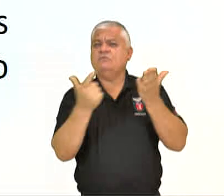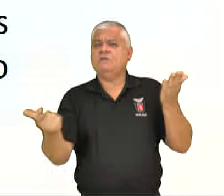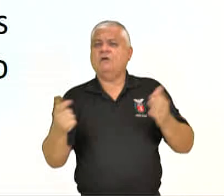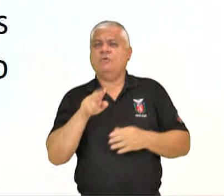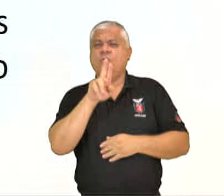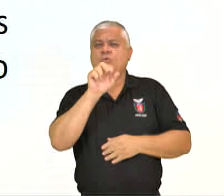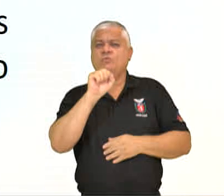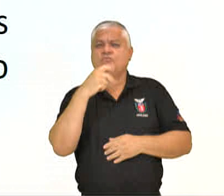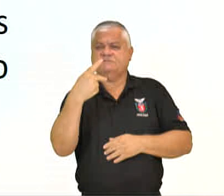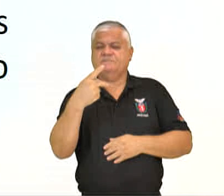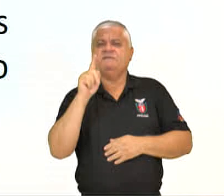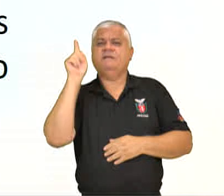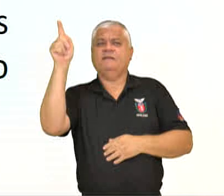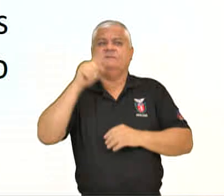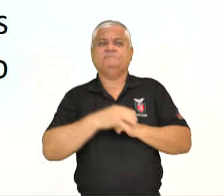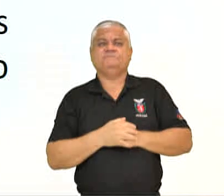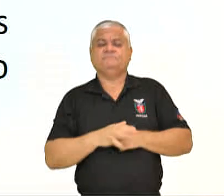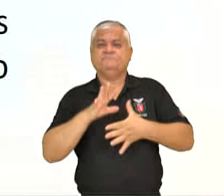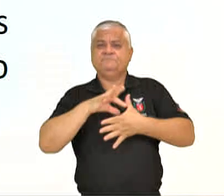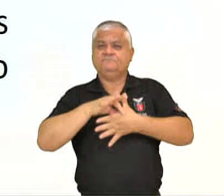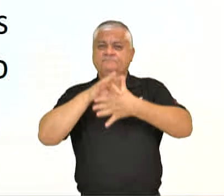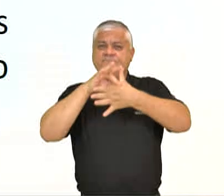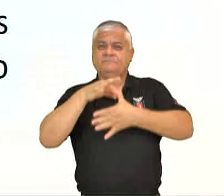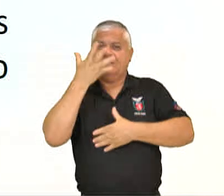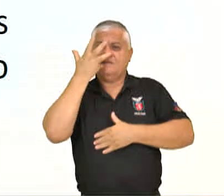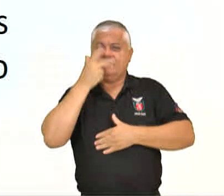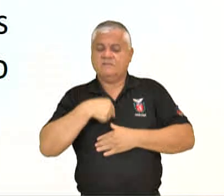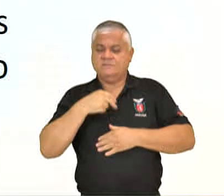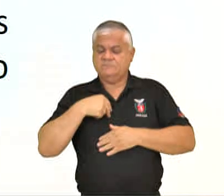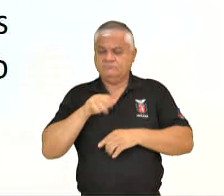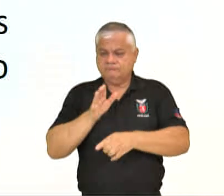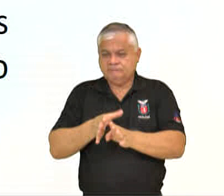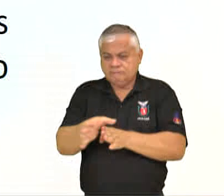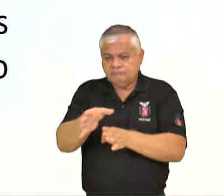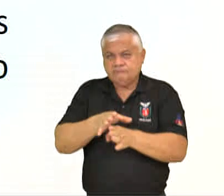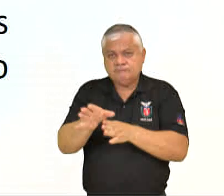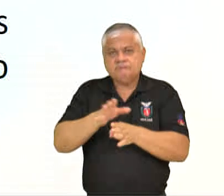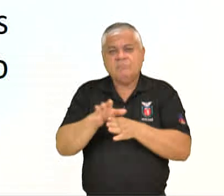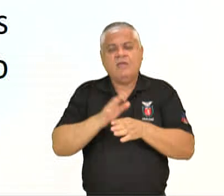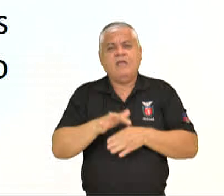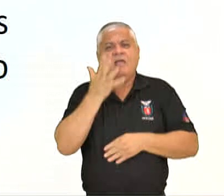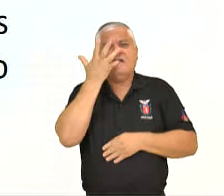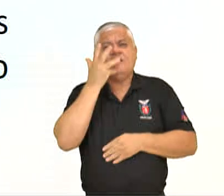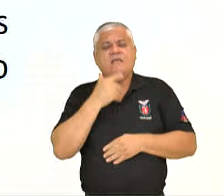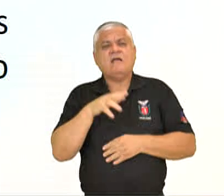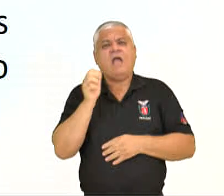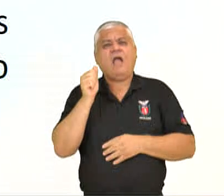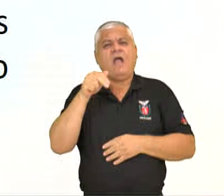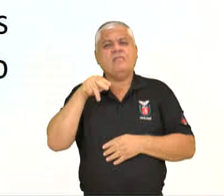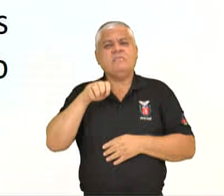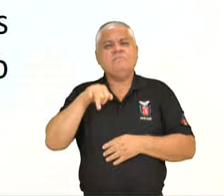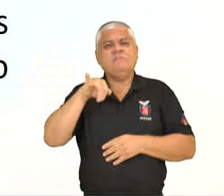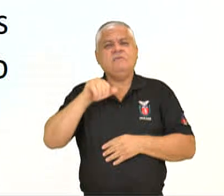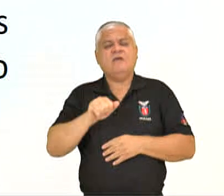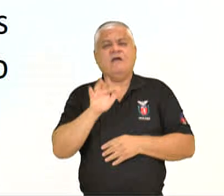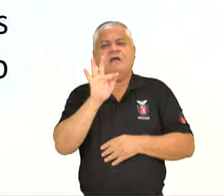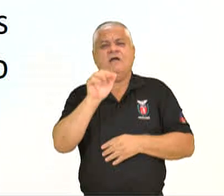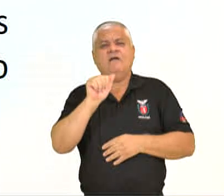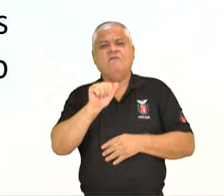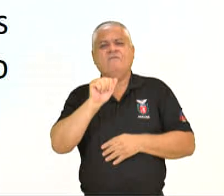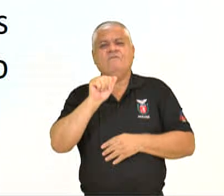Livro infantil ajuda a orientar crianças com anemia falciforme. Publicação de alunos do curso de Psicologia da USP